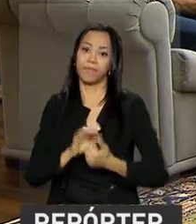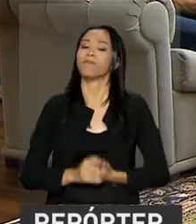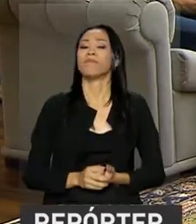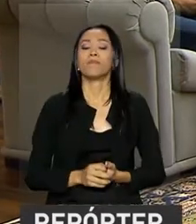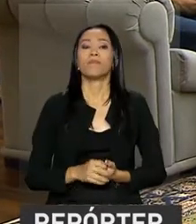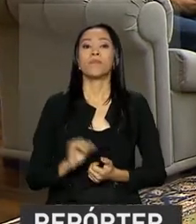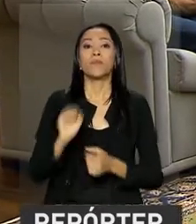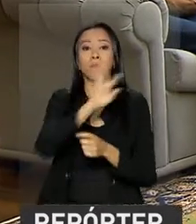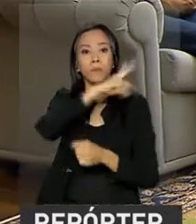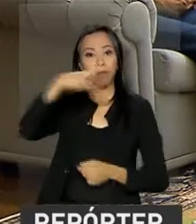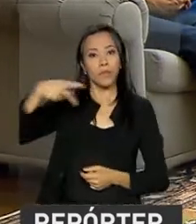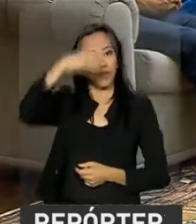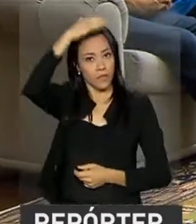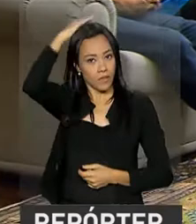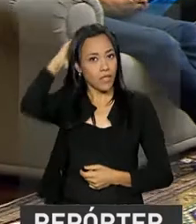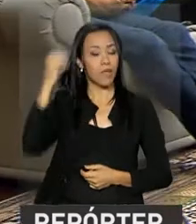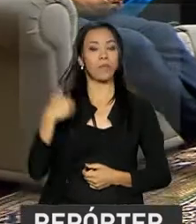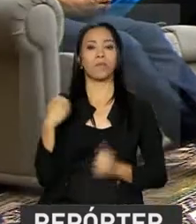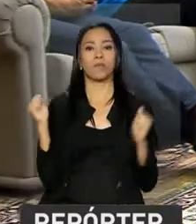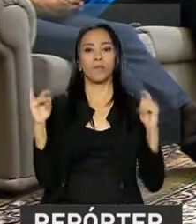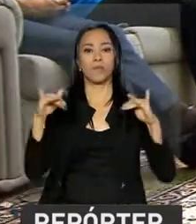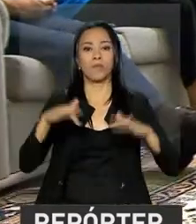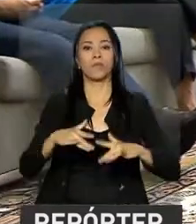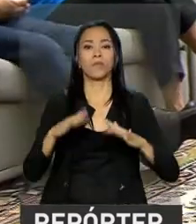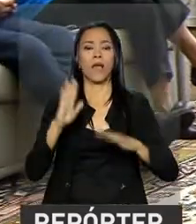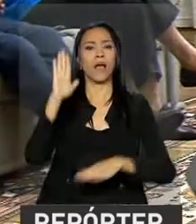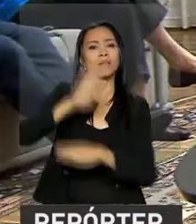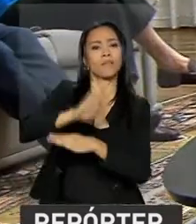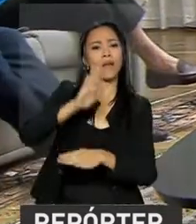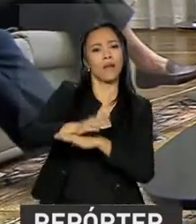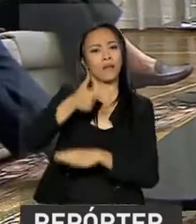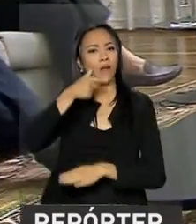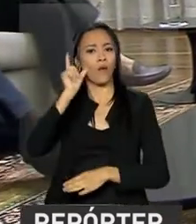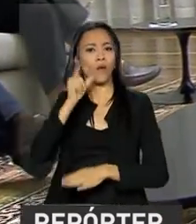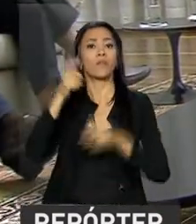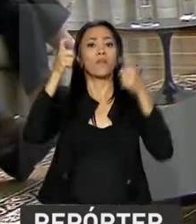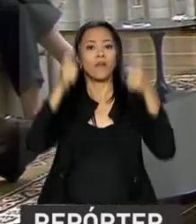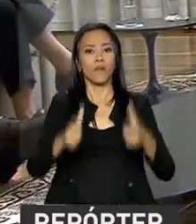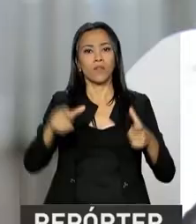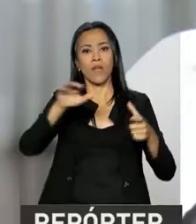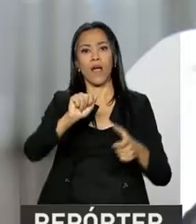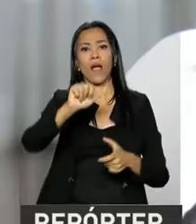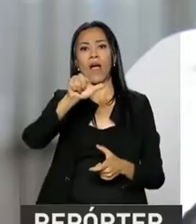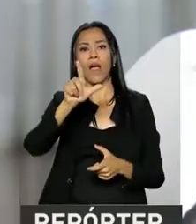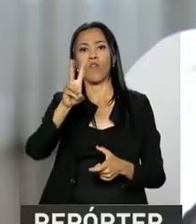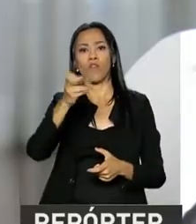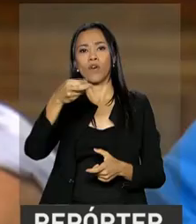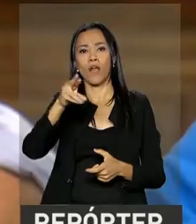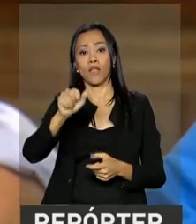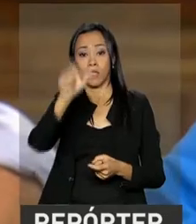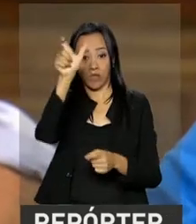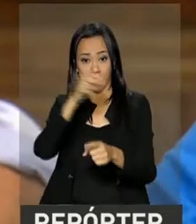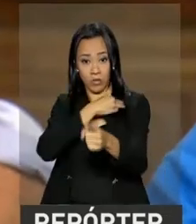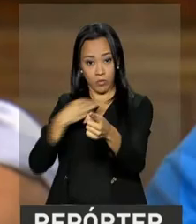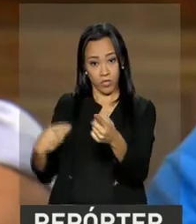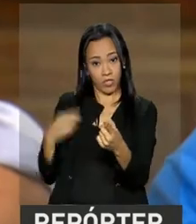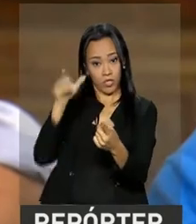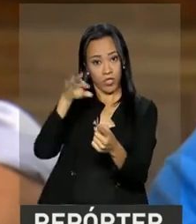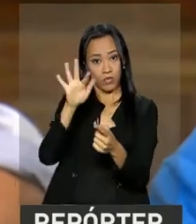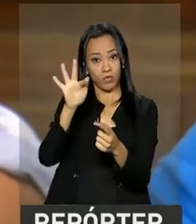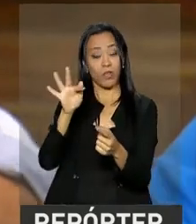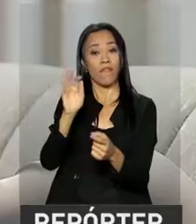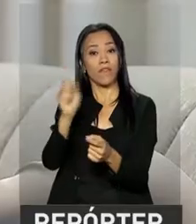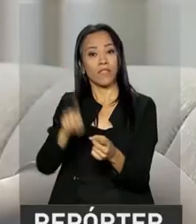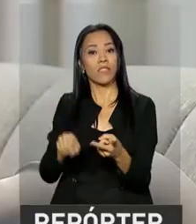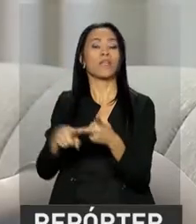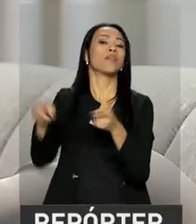O presidente Michel Temer recebeu no final da tarde, no Palácio da Alvorada, os ministros da Fazenda, da Secretaria de